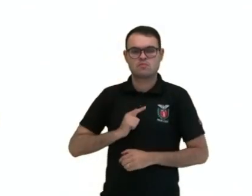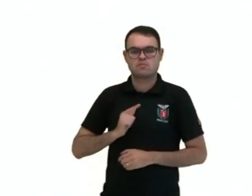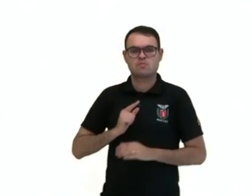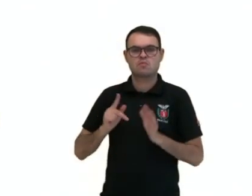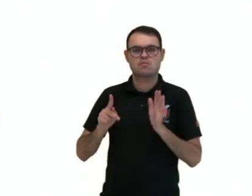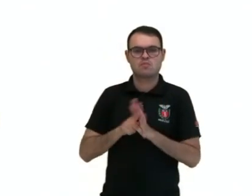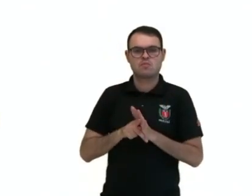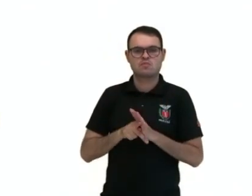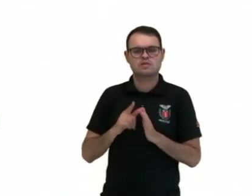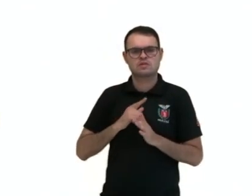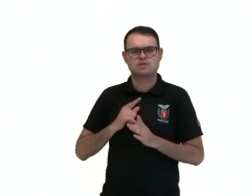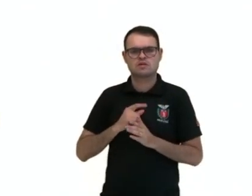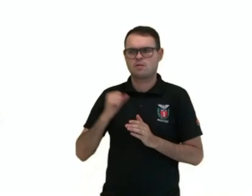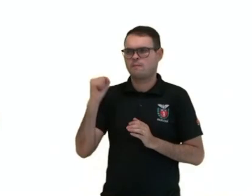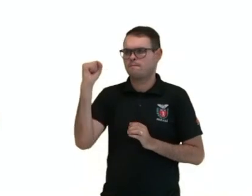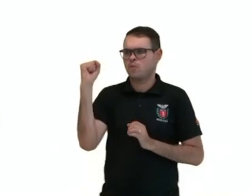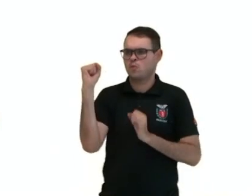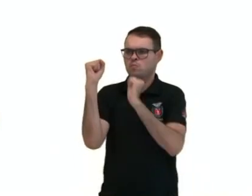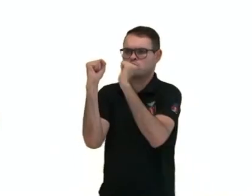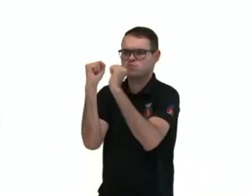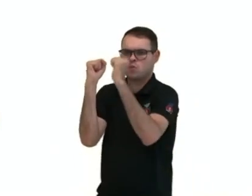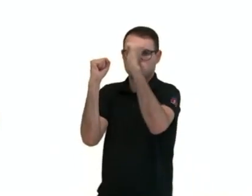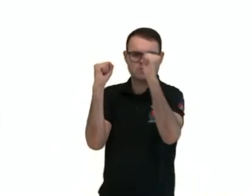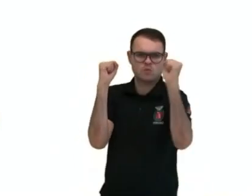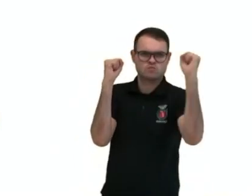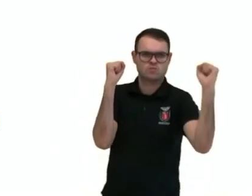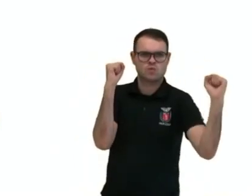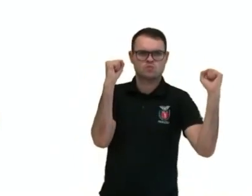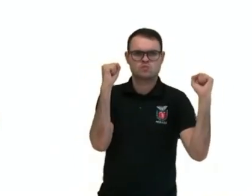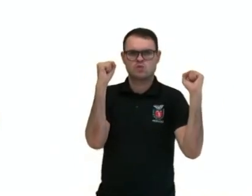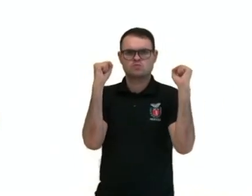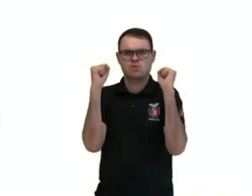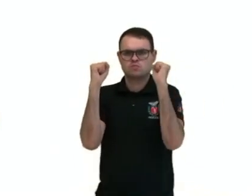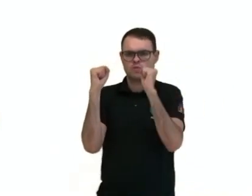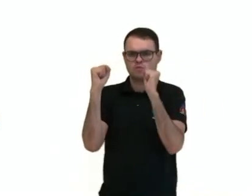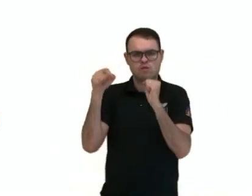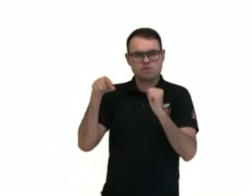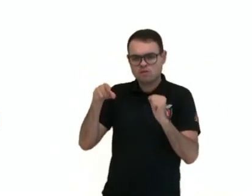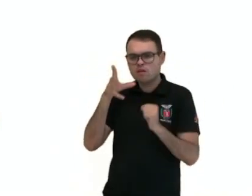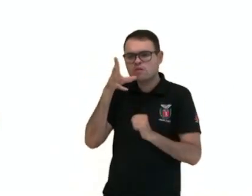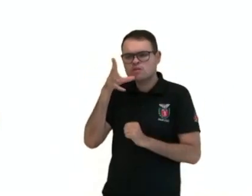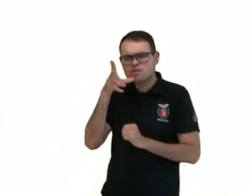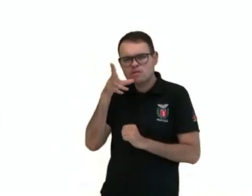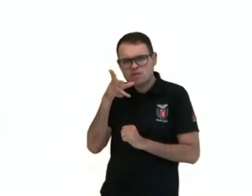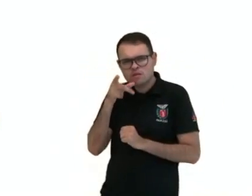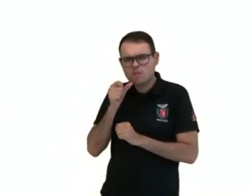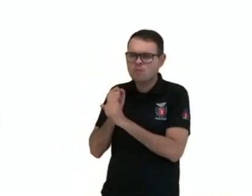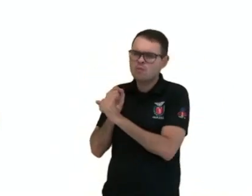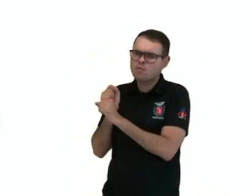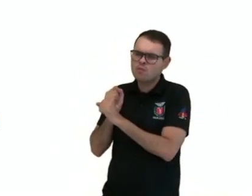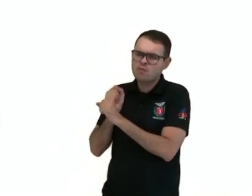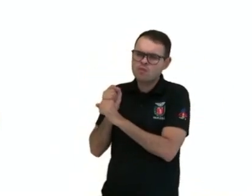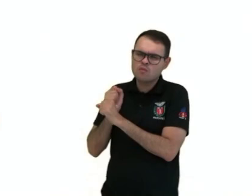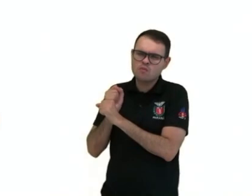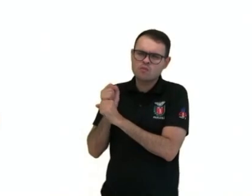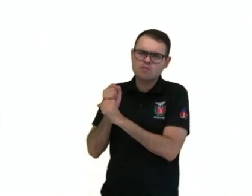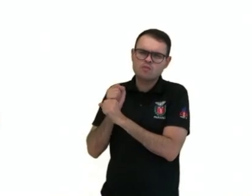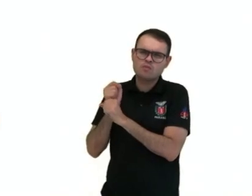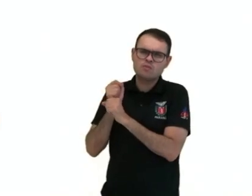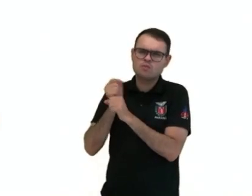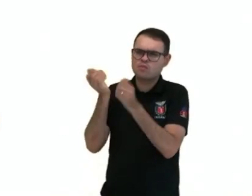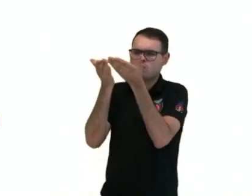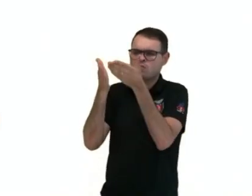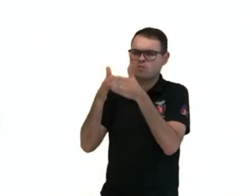Quantas formações rochosas! Levou centenas e milhares de anos para formar esse solo e